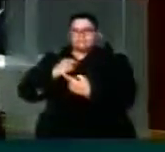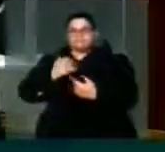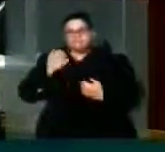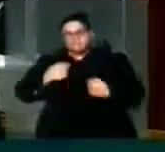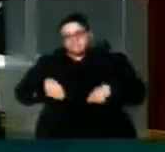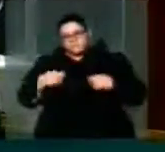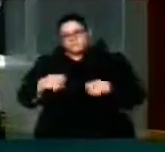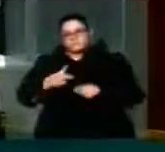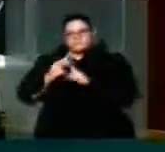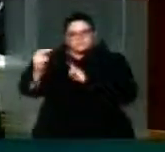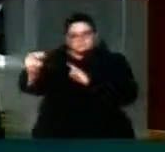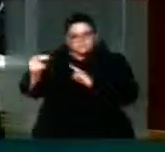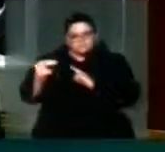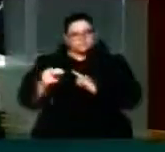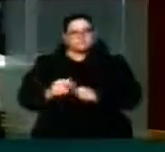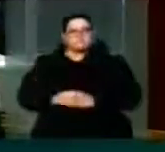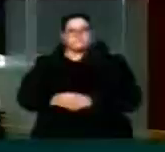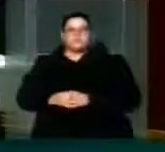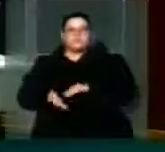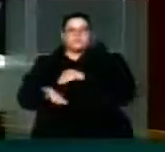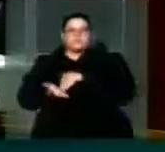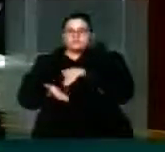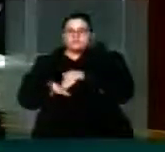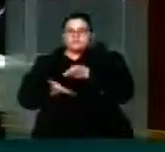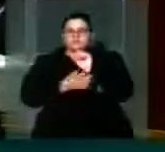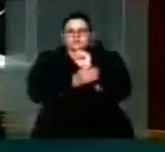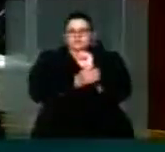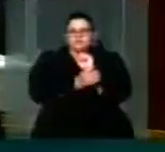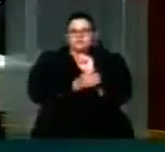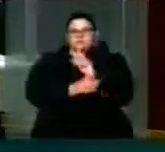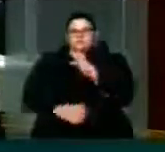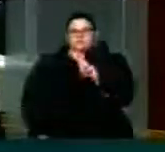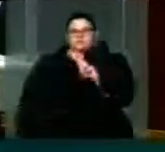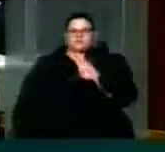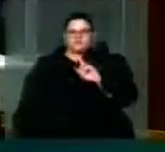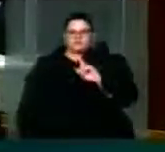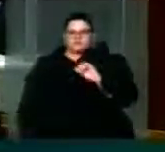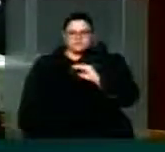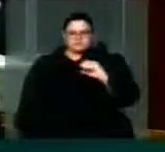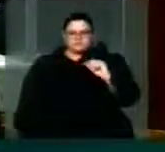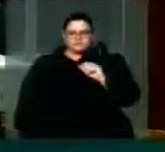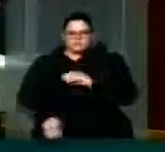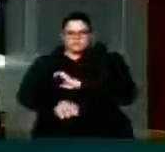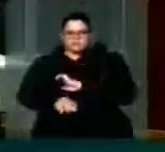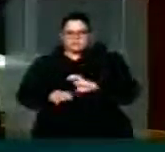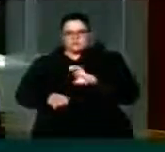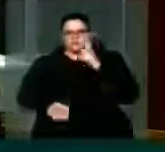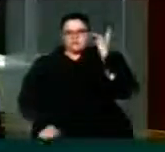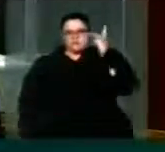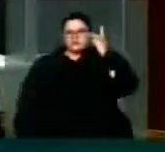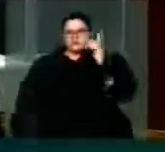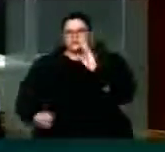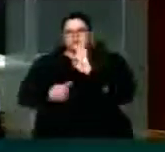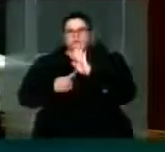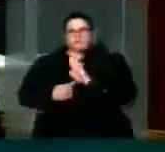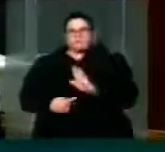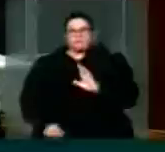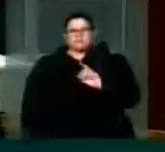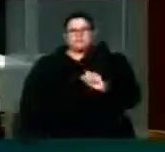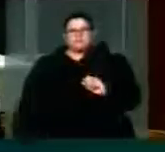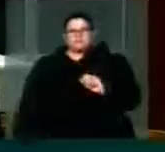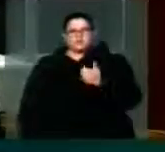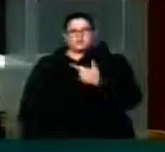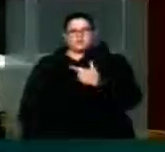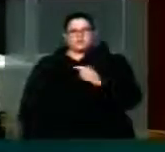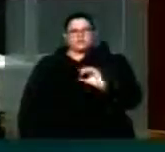senhores, levantamento da Secretaria da Segurança Pública do Estado de São Paulo mostra que em